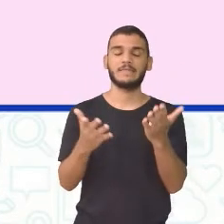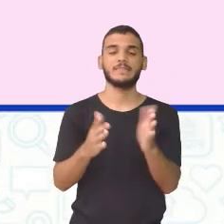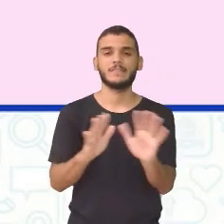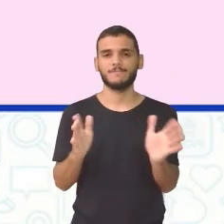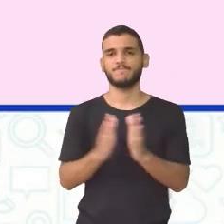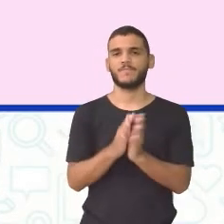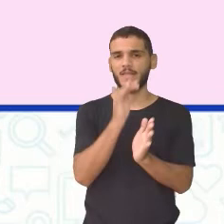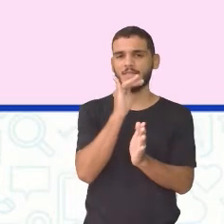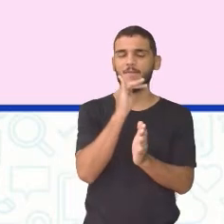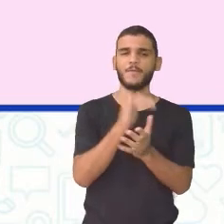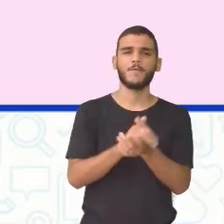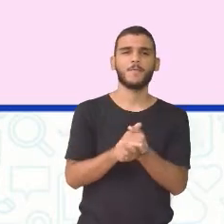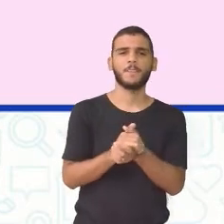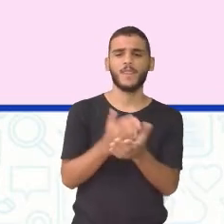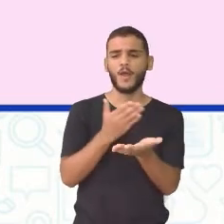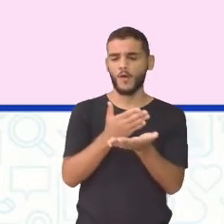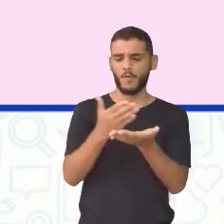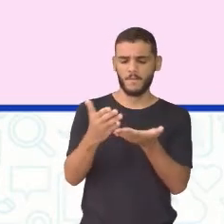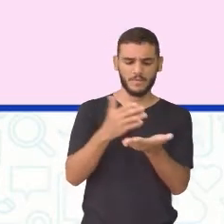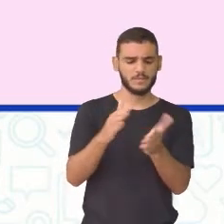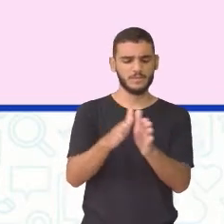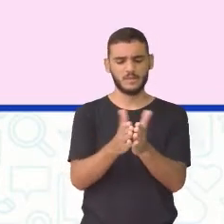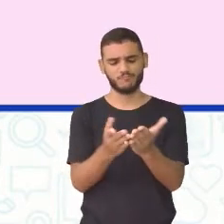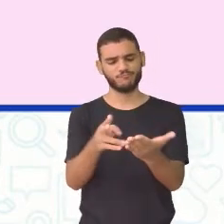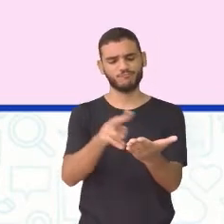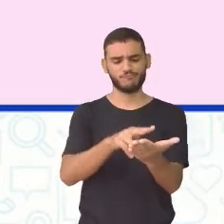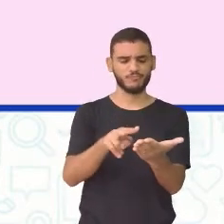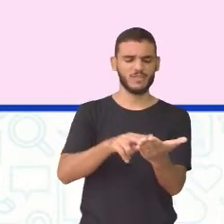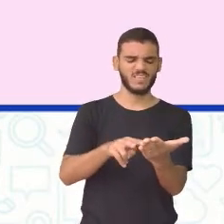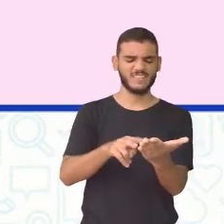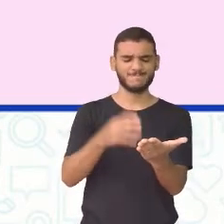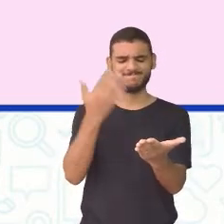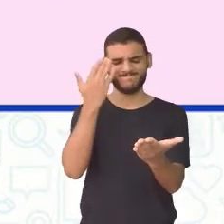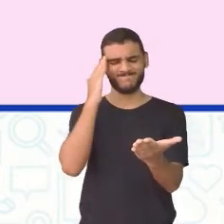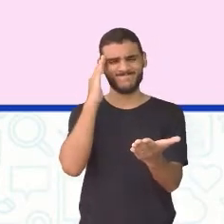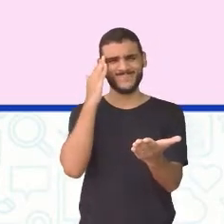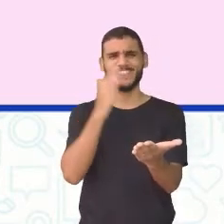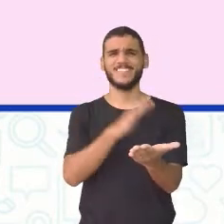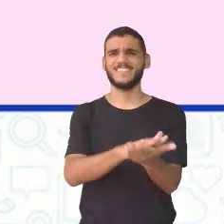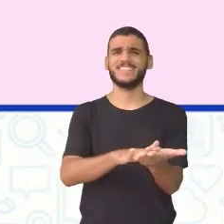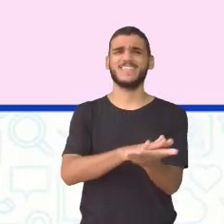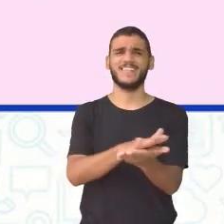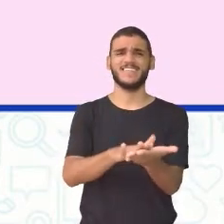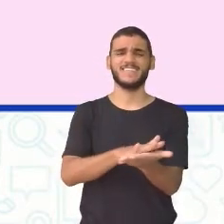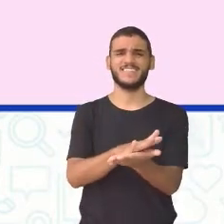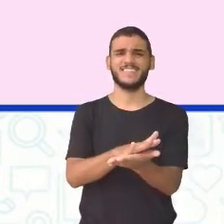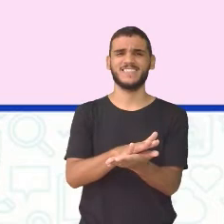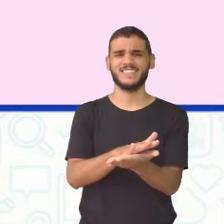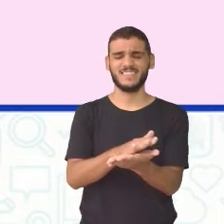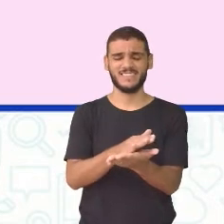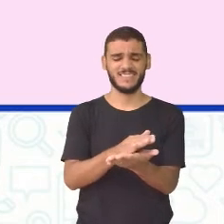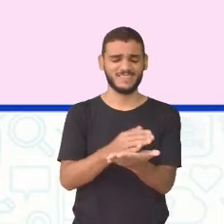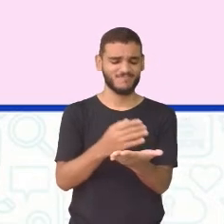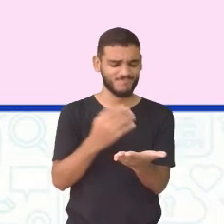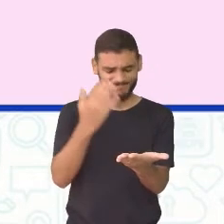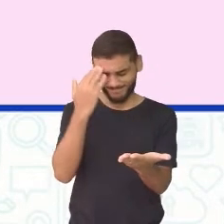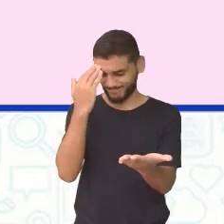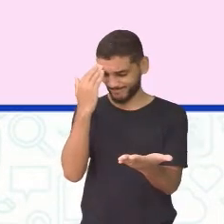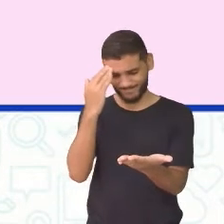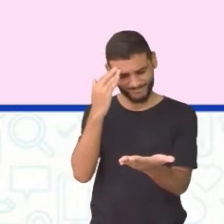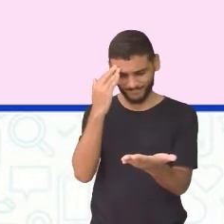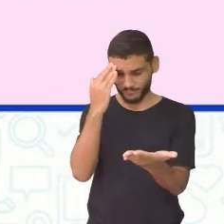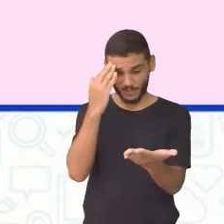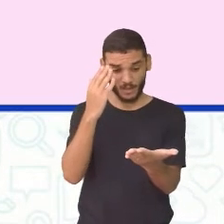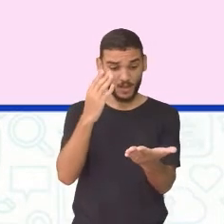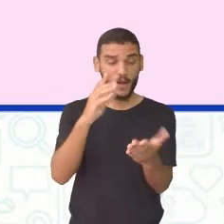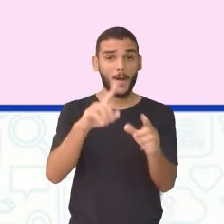determinado livro, muitas vezes nem estamos entendendo no início. Mas aí parece que estamos perdidos. Mas aí, quando você conclui